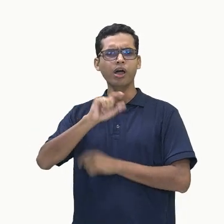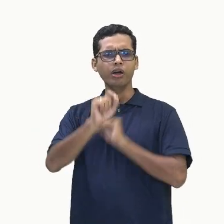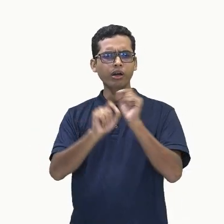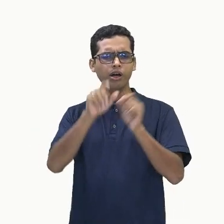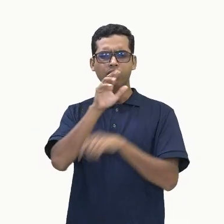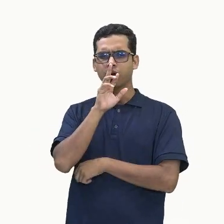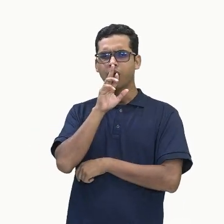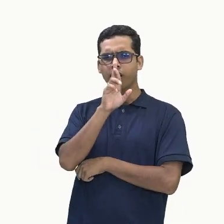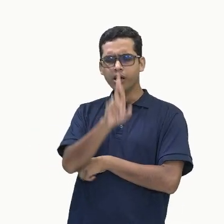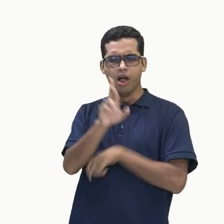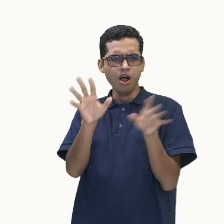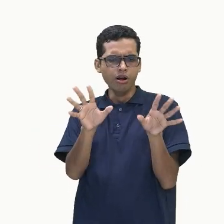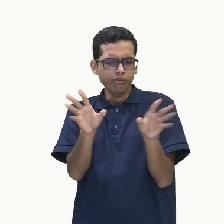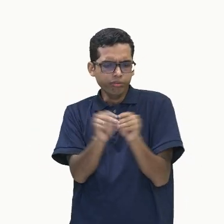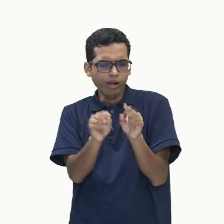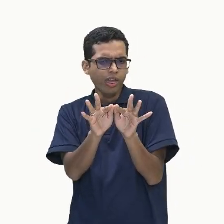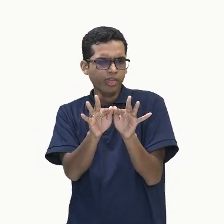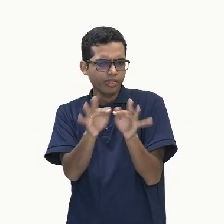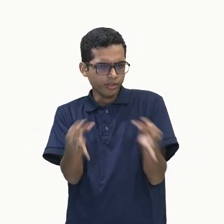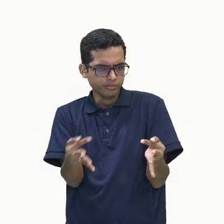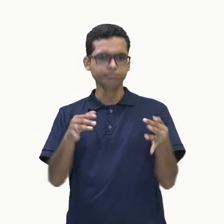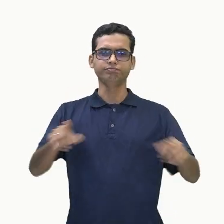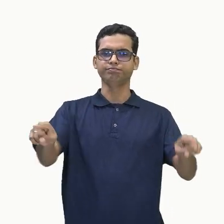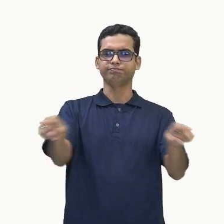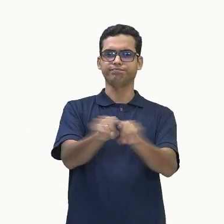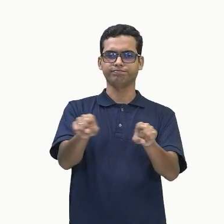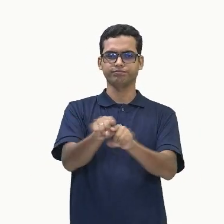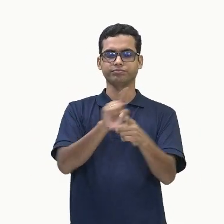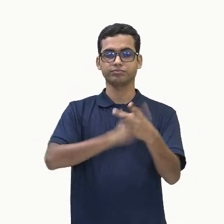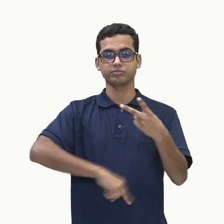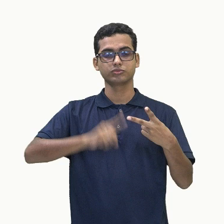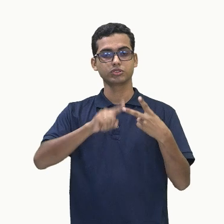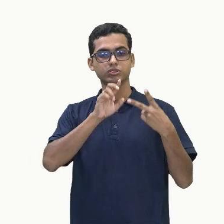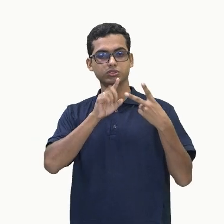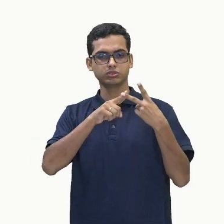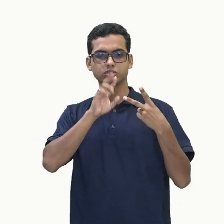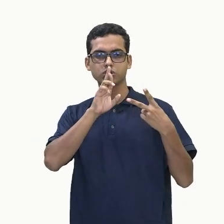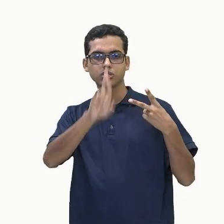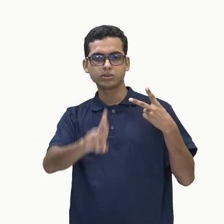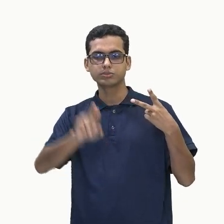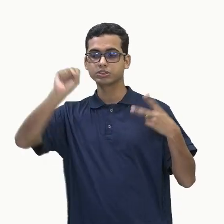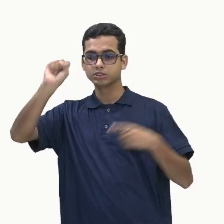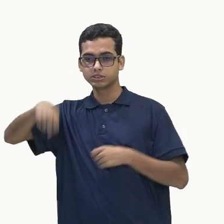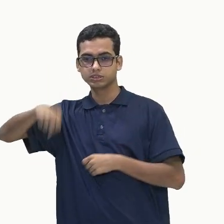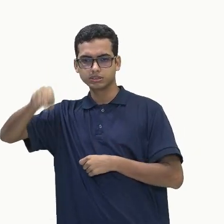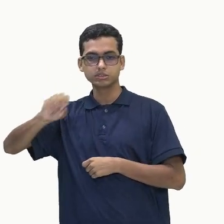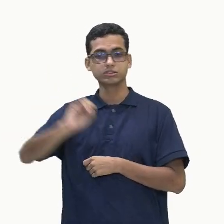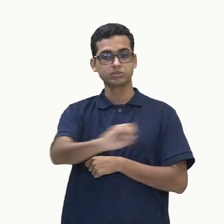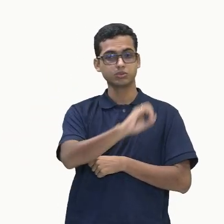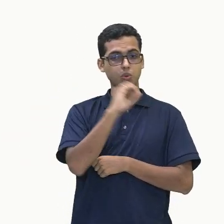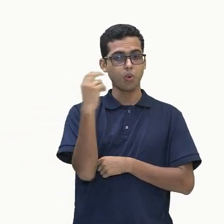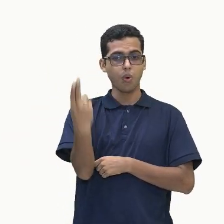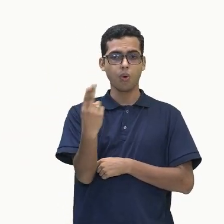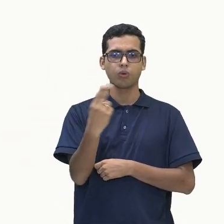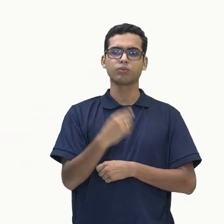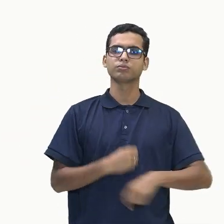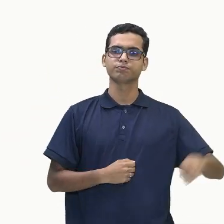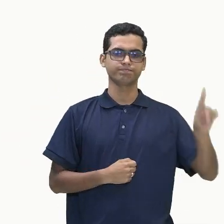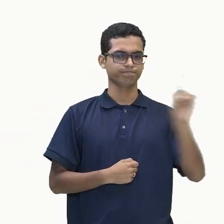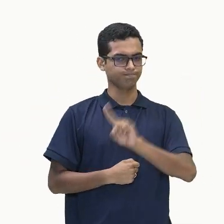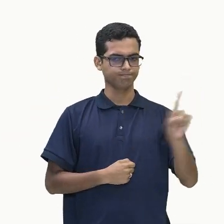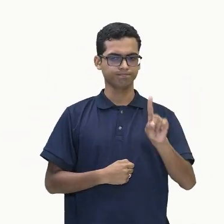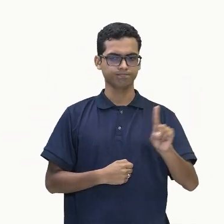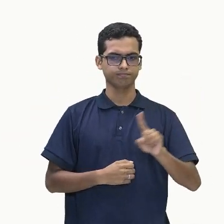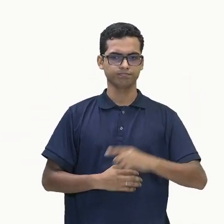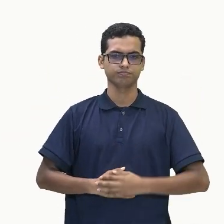consistir em apenas yes or no, sim ou não, ok? São aquelas